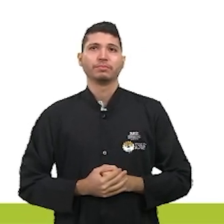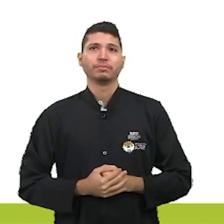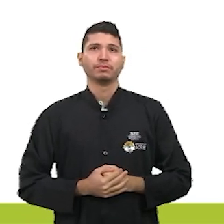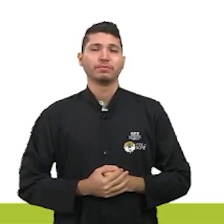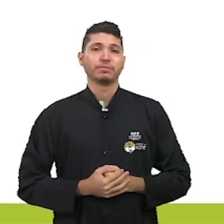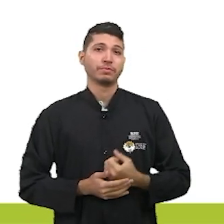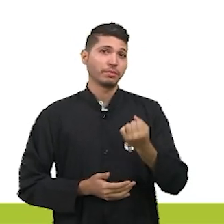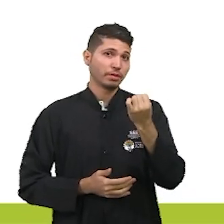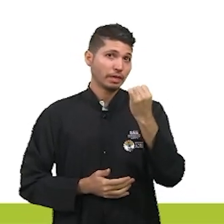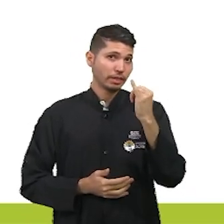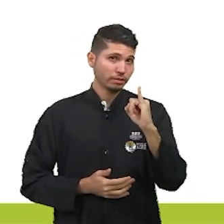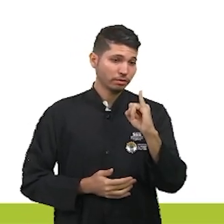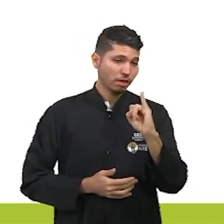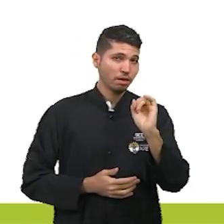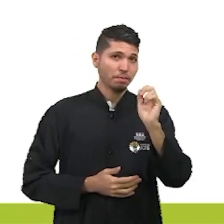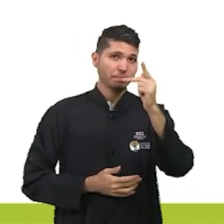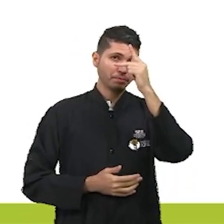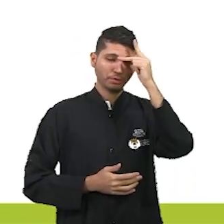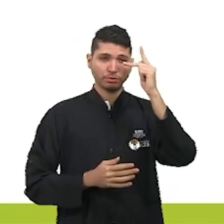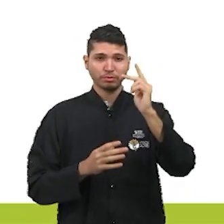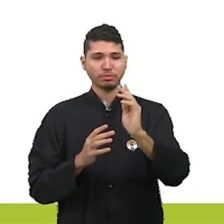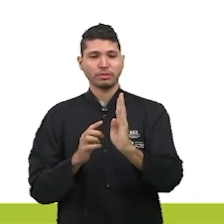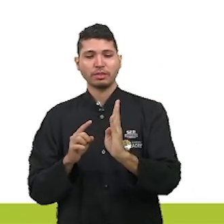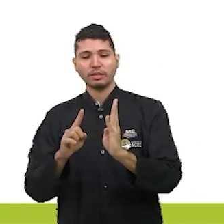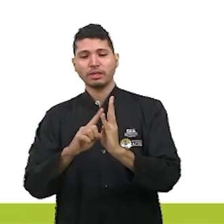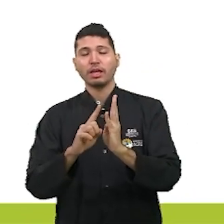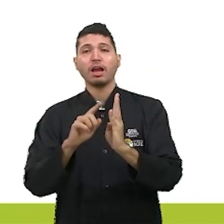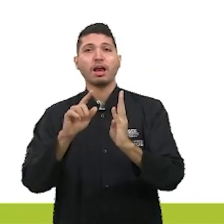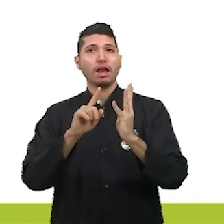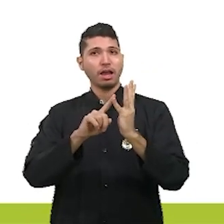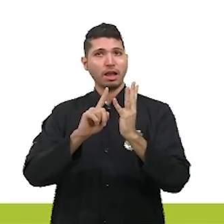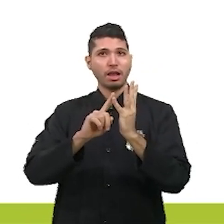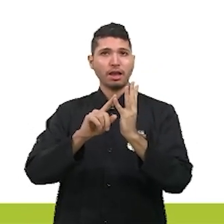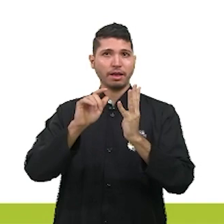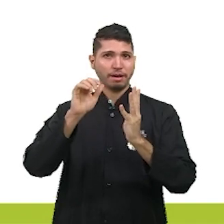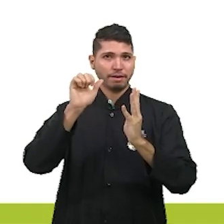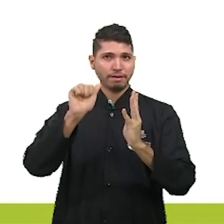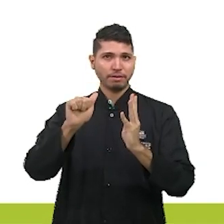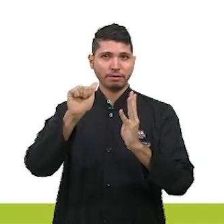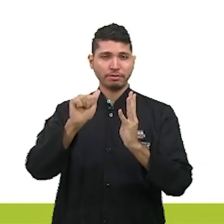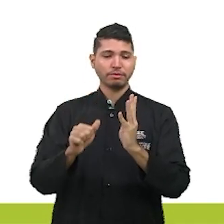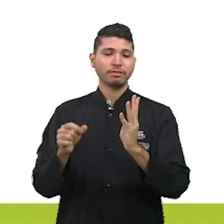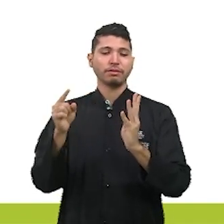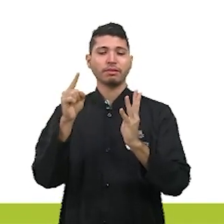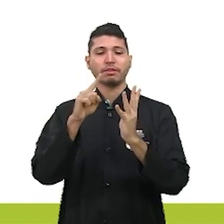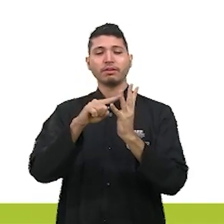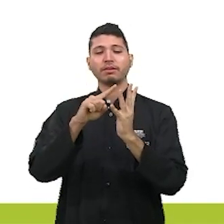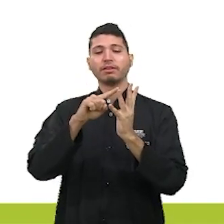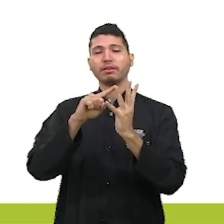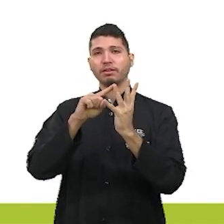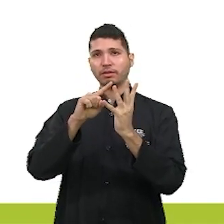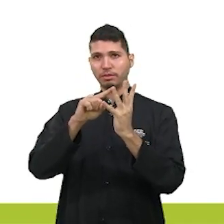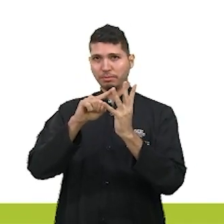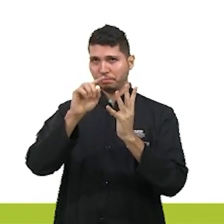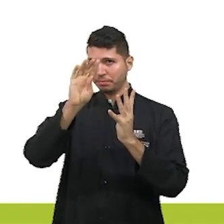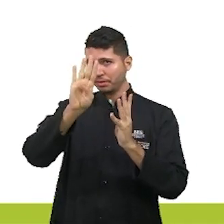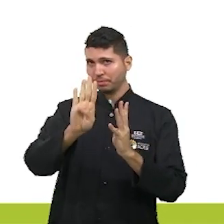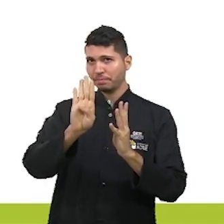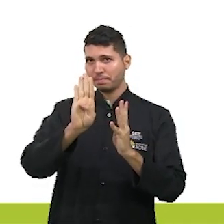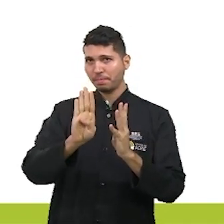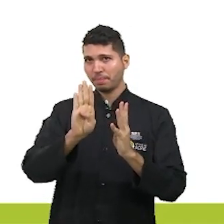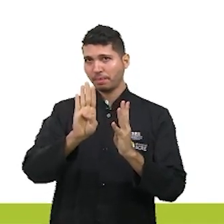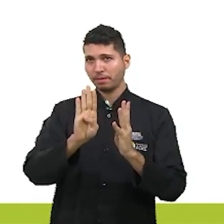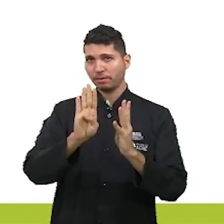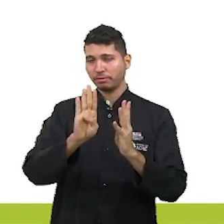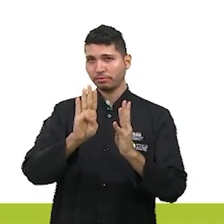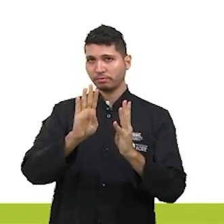Se a pessoa A ocupa a primeira posição da fila, digamos que a B ocupe a segunda e C a terceira. É claro